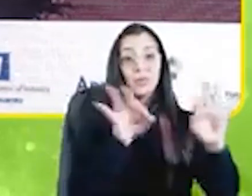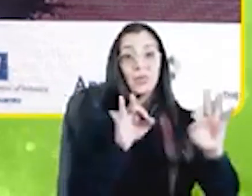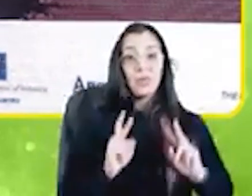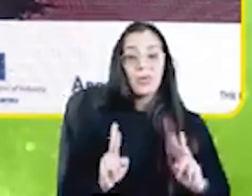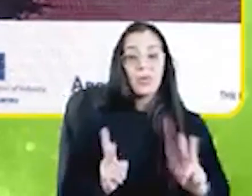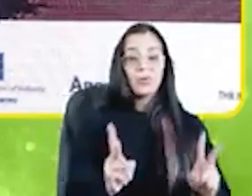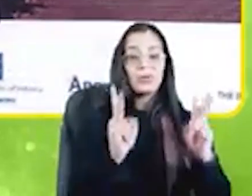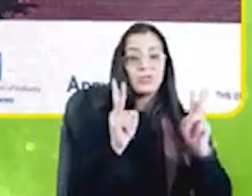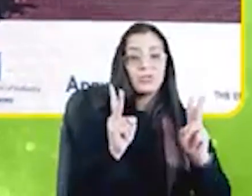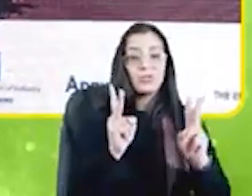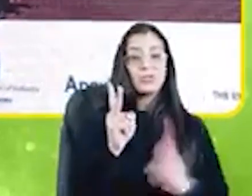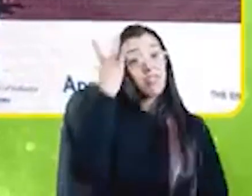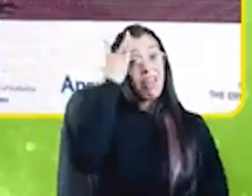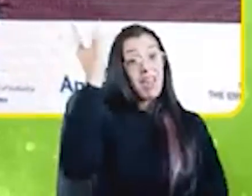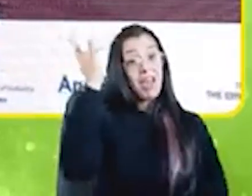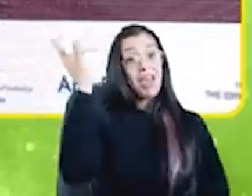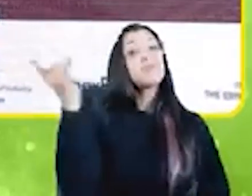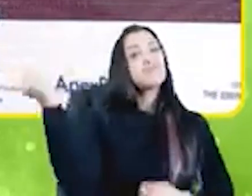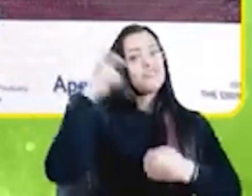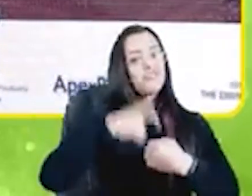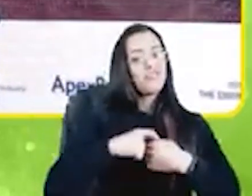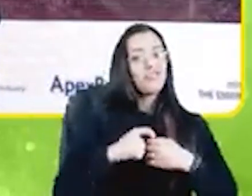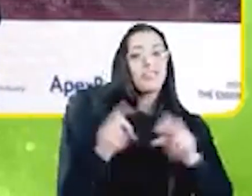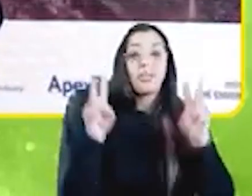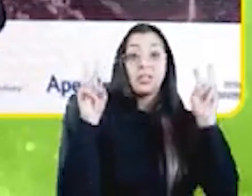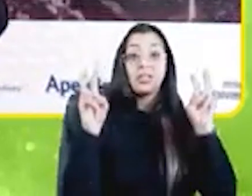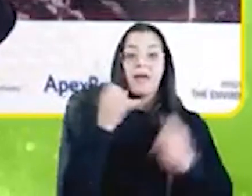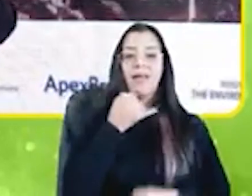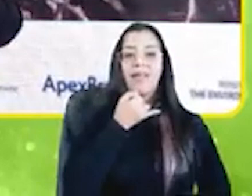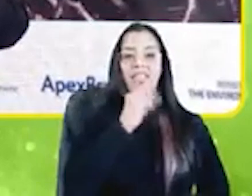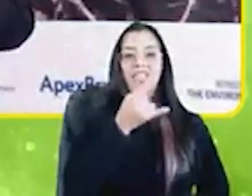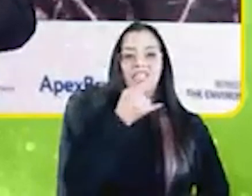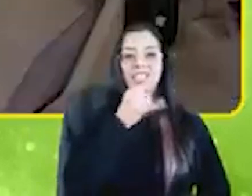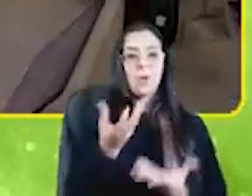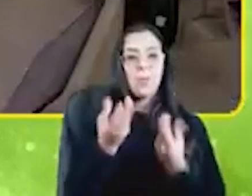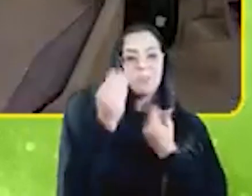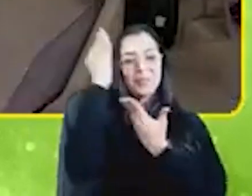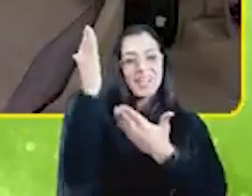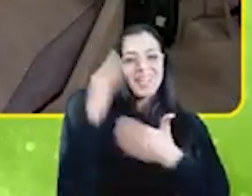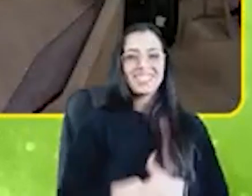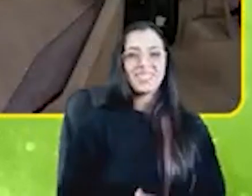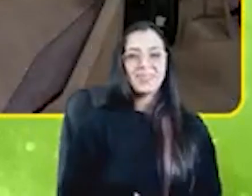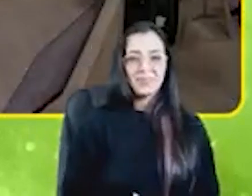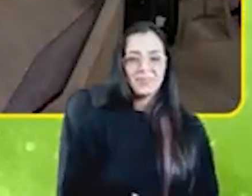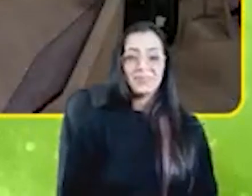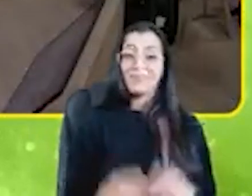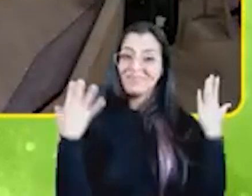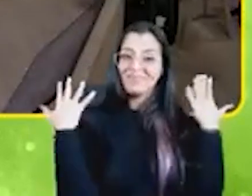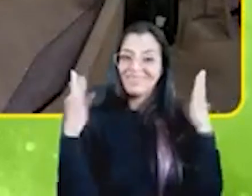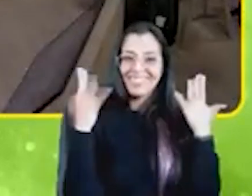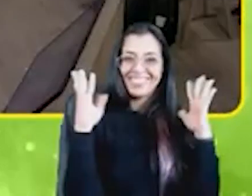voltamos amanhã com o tema energia muito obrigado E aí